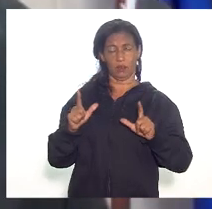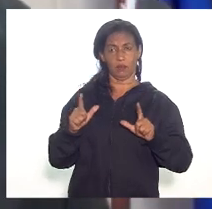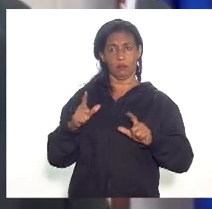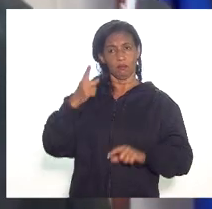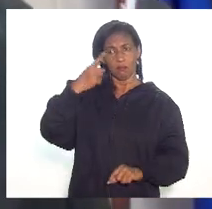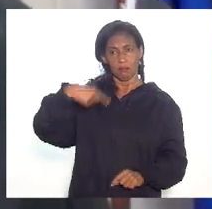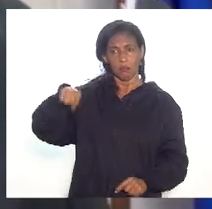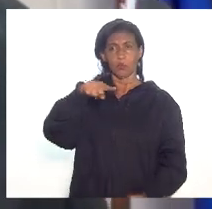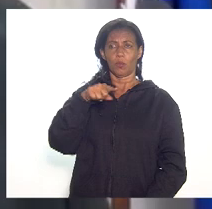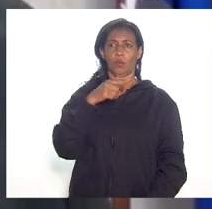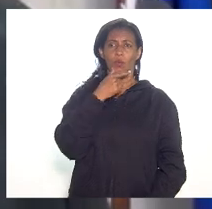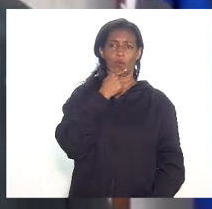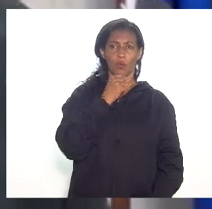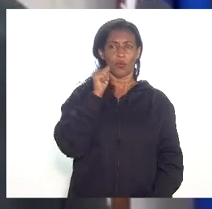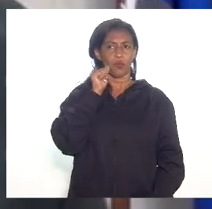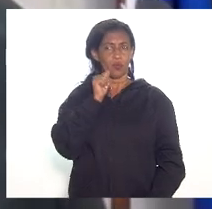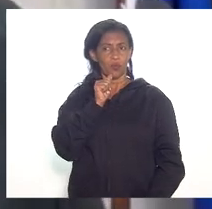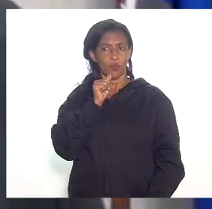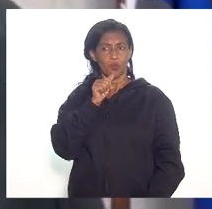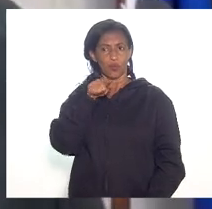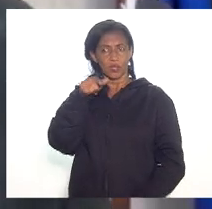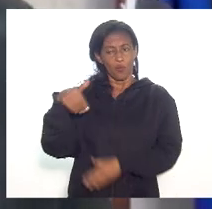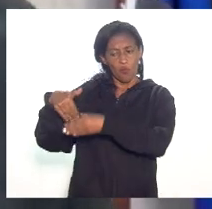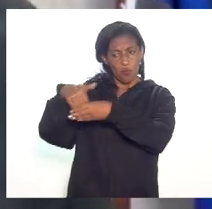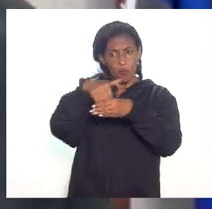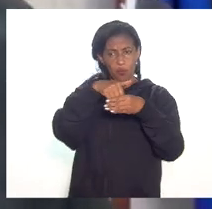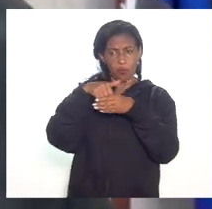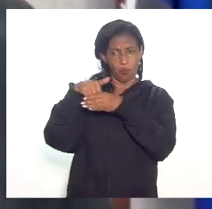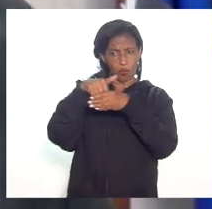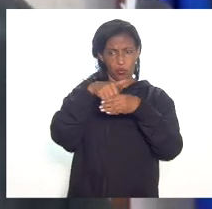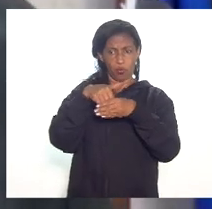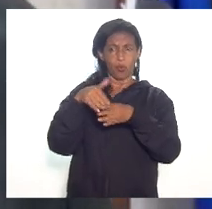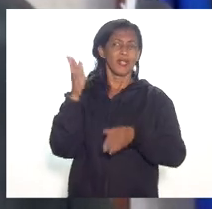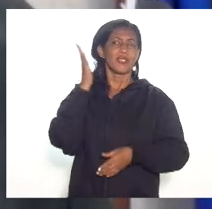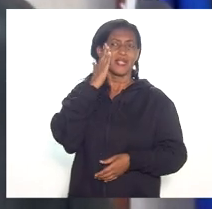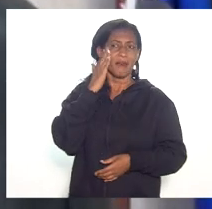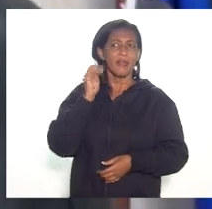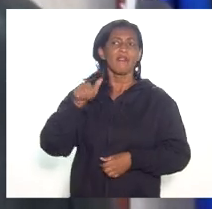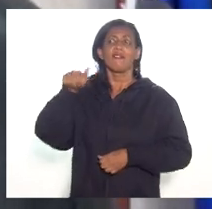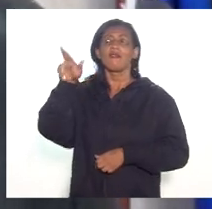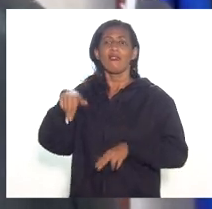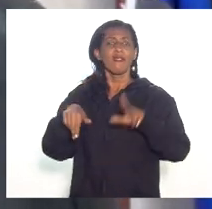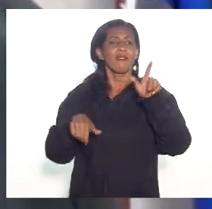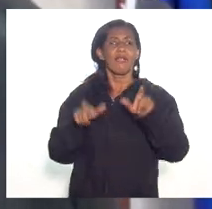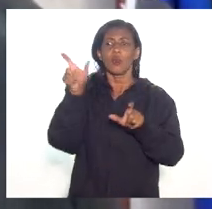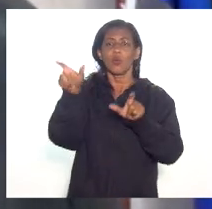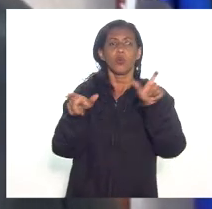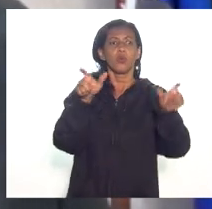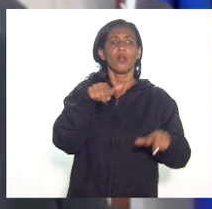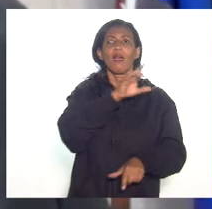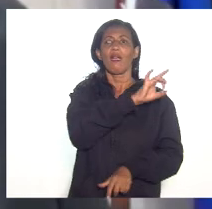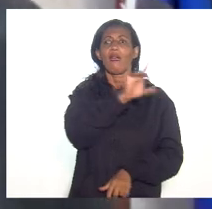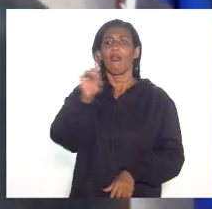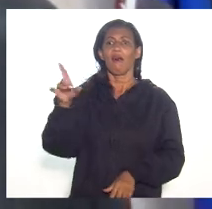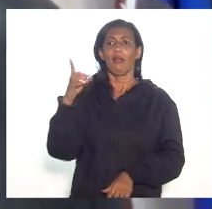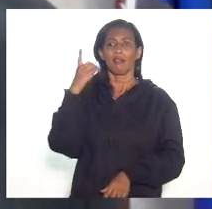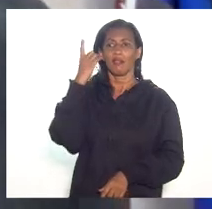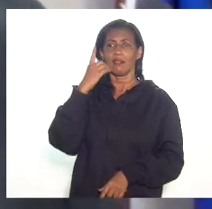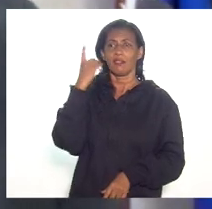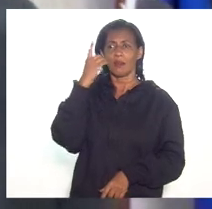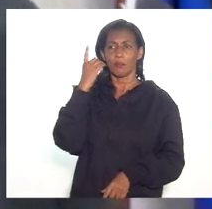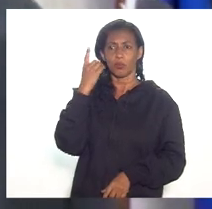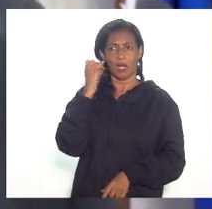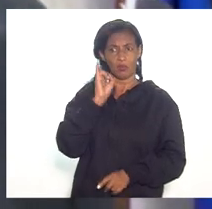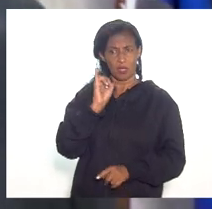para a senhora que votou em 2018 saber exatamente quem é quem e como votou cada deputado se votou em